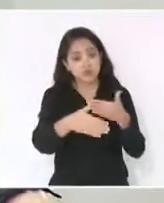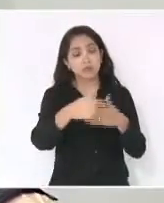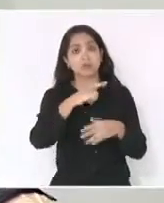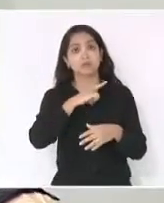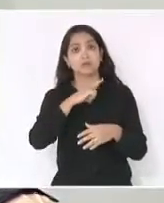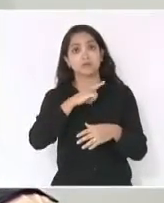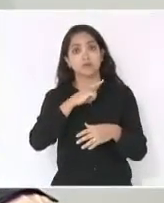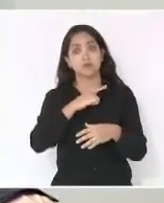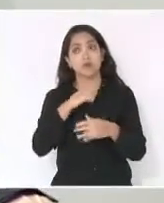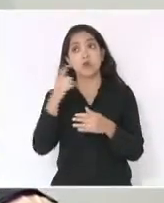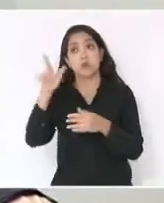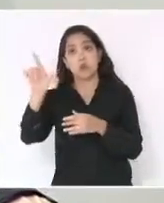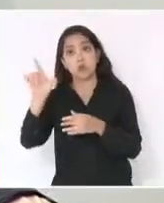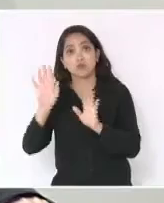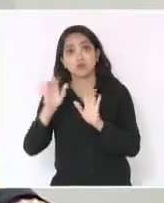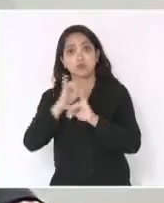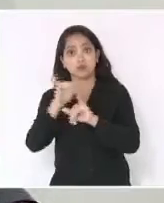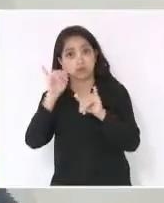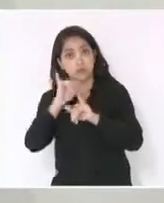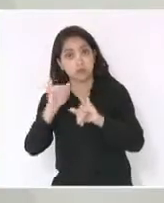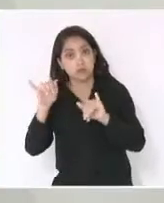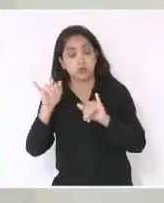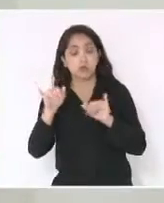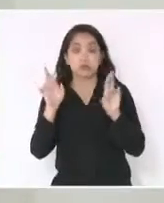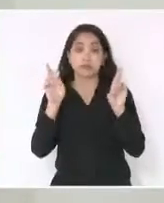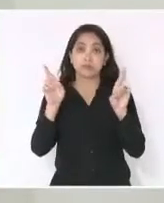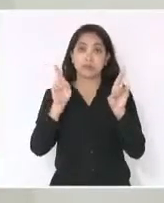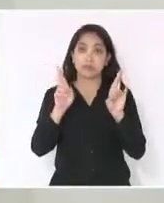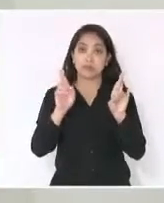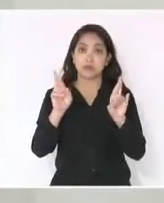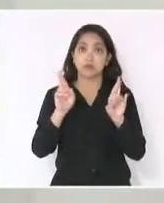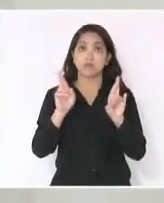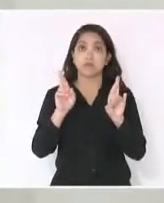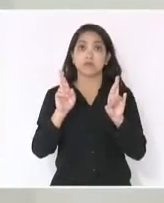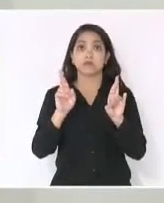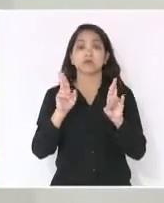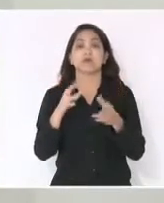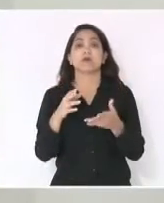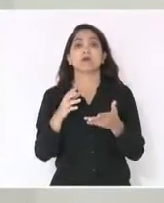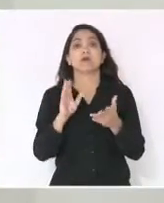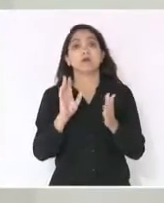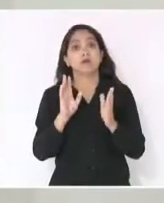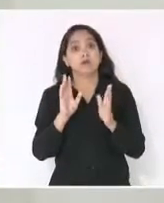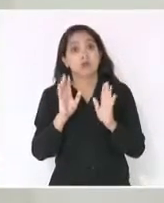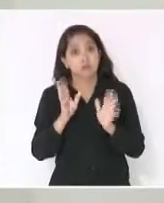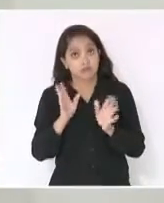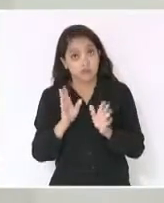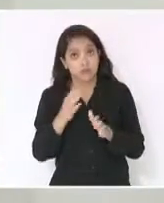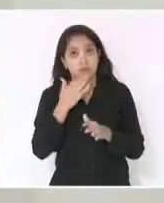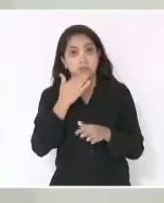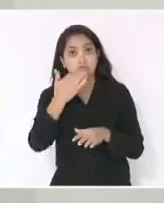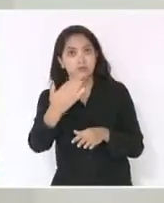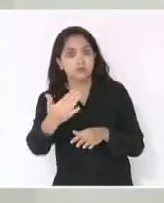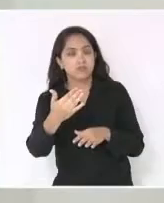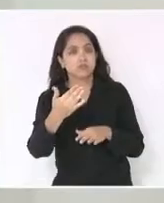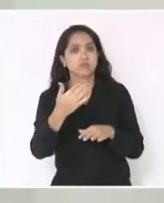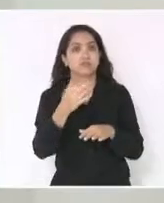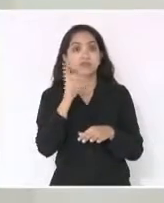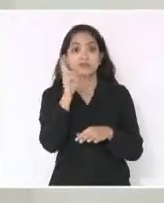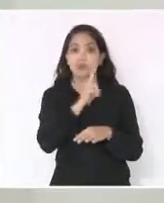ponto mas mais uma vez nós estamos cobrando ação rápida e emergencial do governo